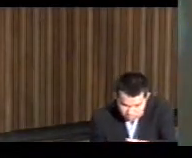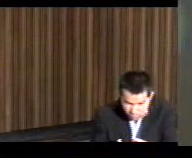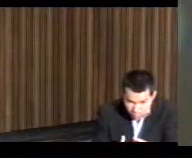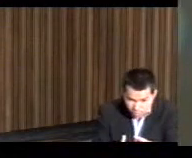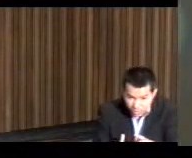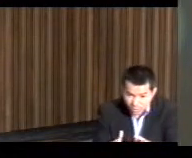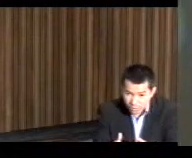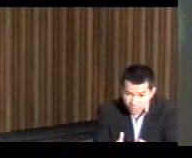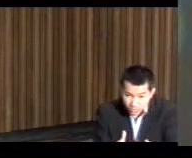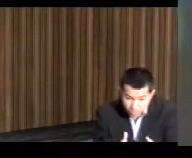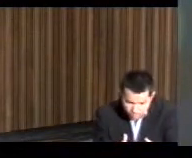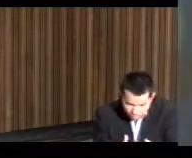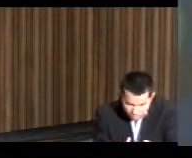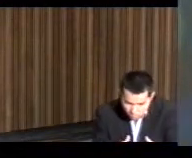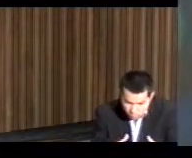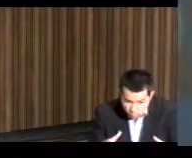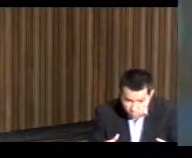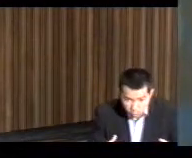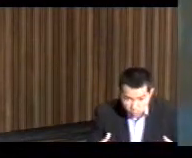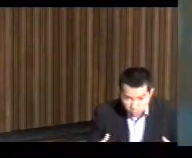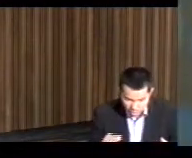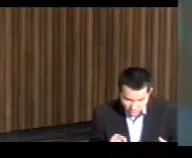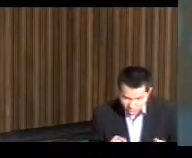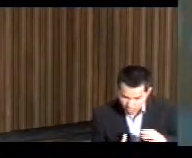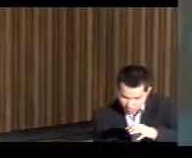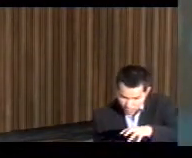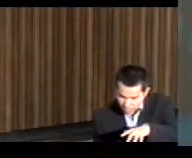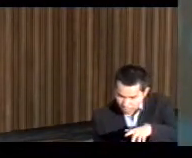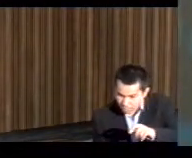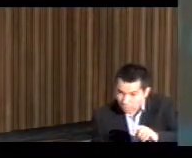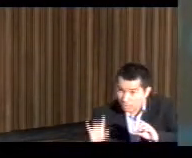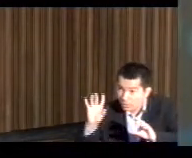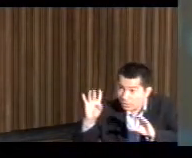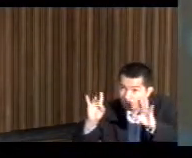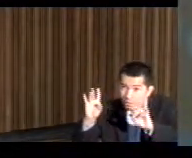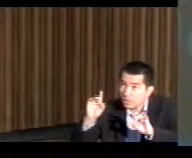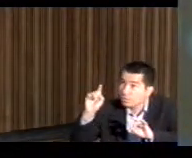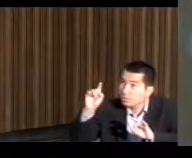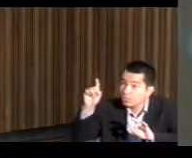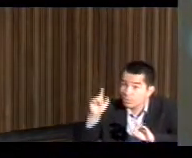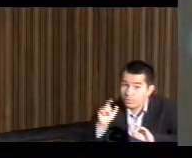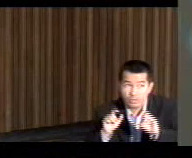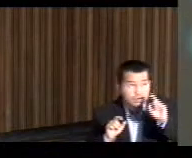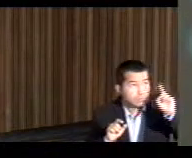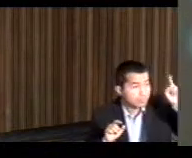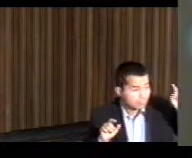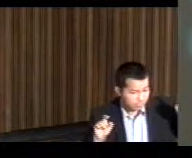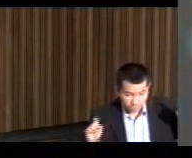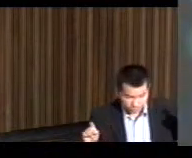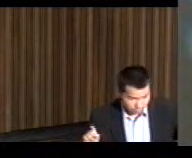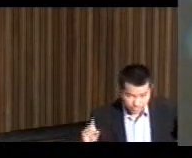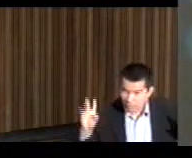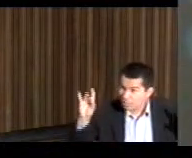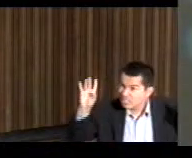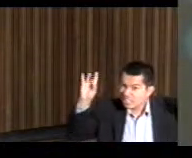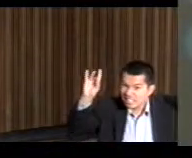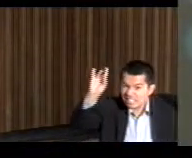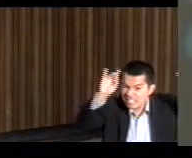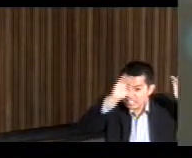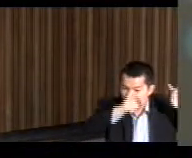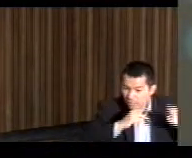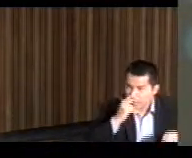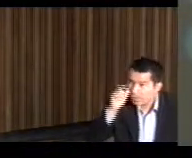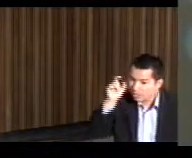galáxias, com a palavra do seu poder, com uma ordem, com uma